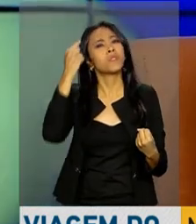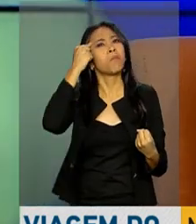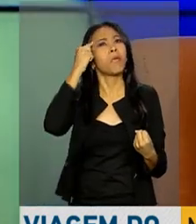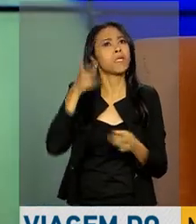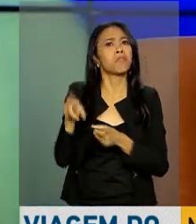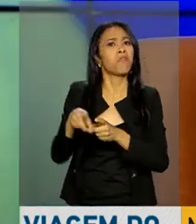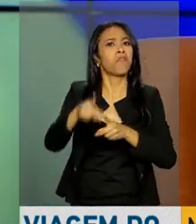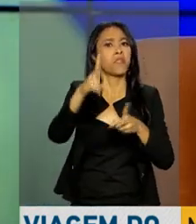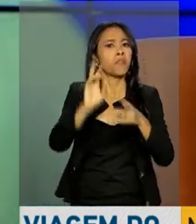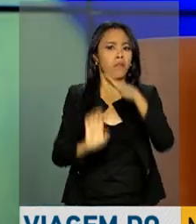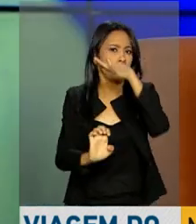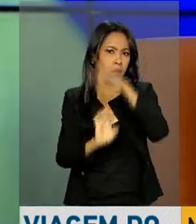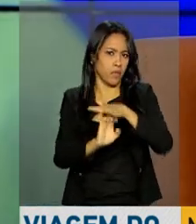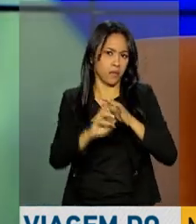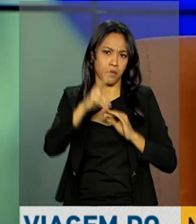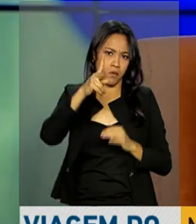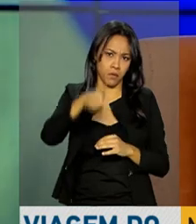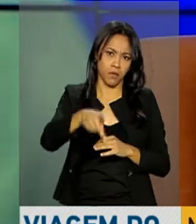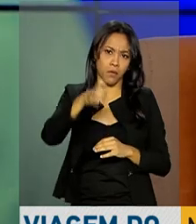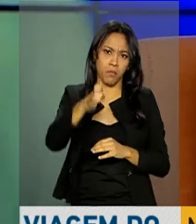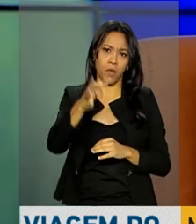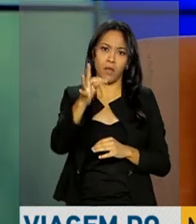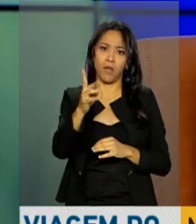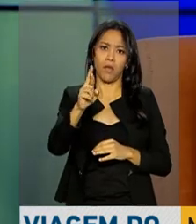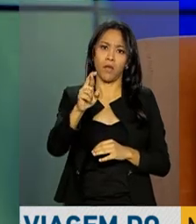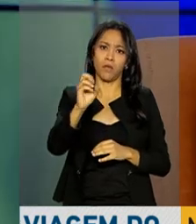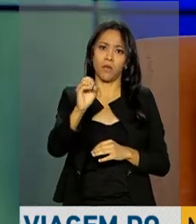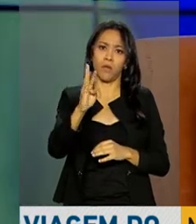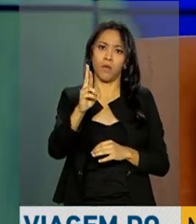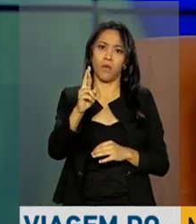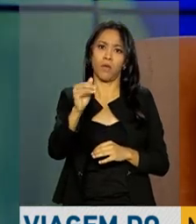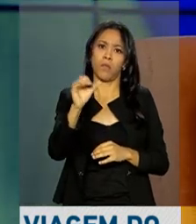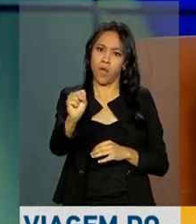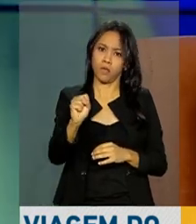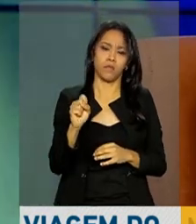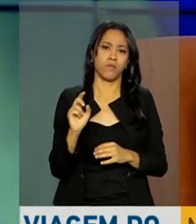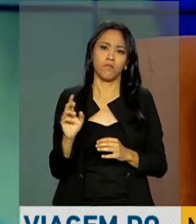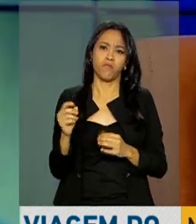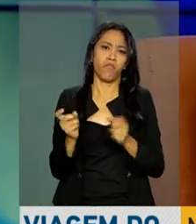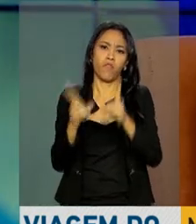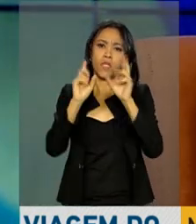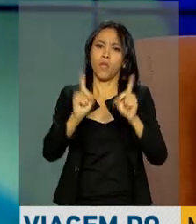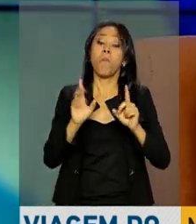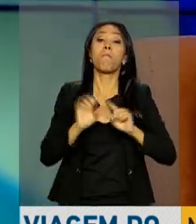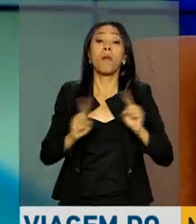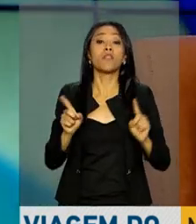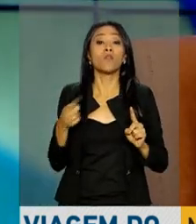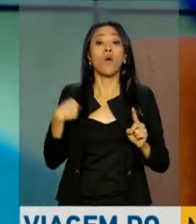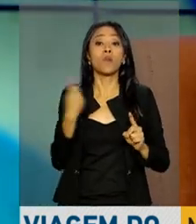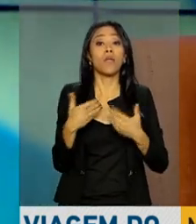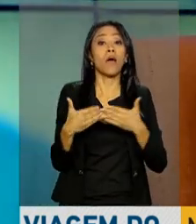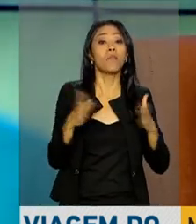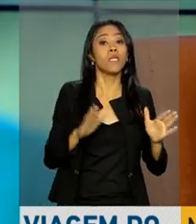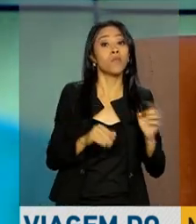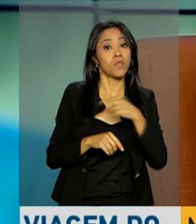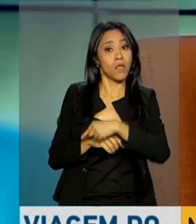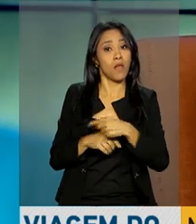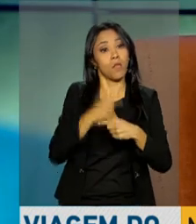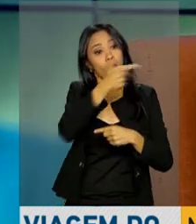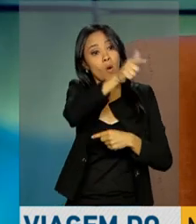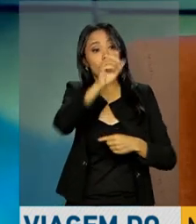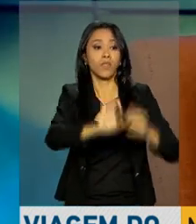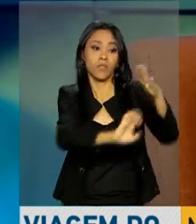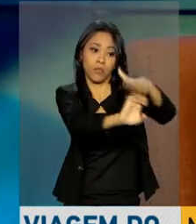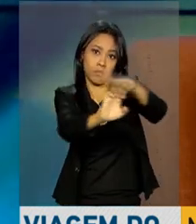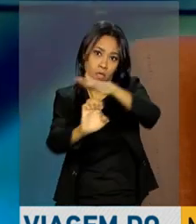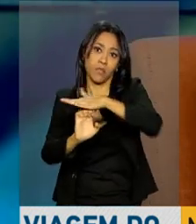a Petrobras. Mas nós abrimos a Petrobras para iniciativa privada. Basta dizer que no governo anterior, o